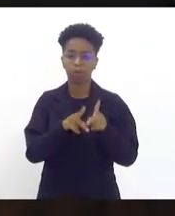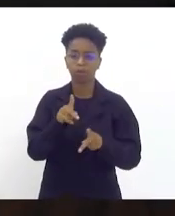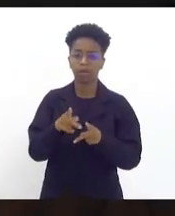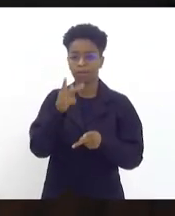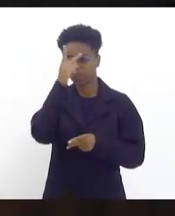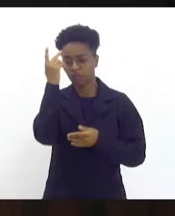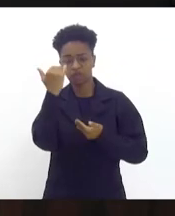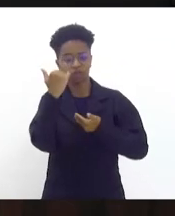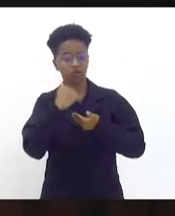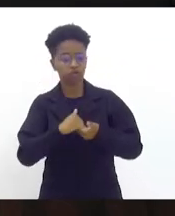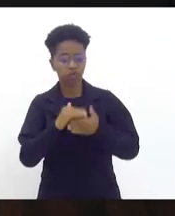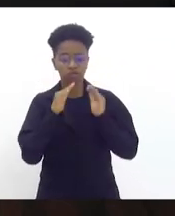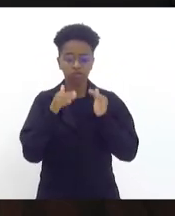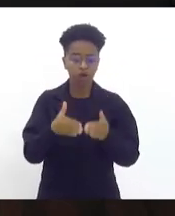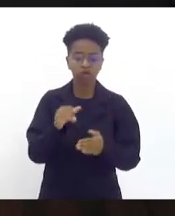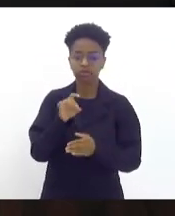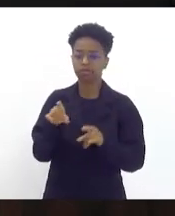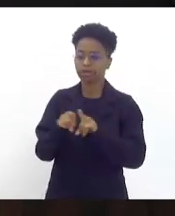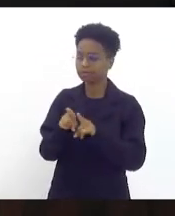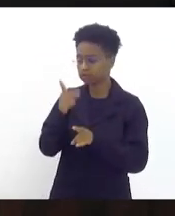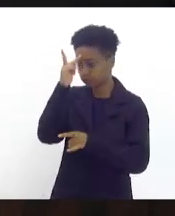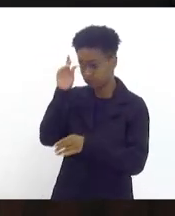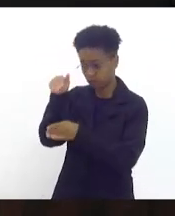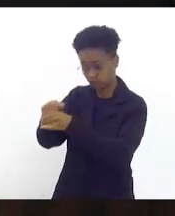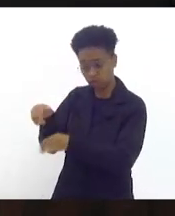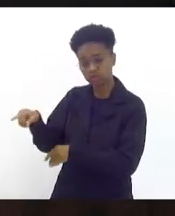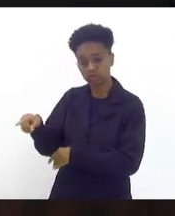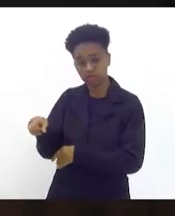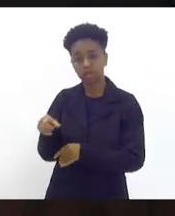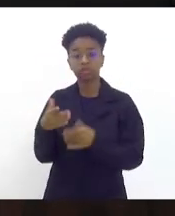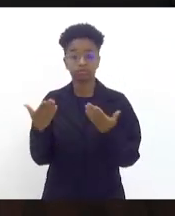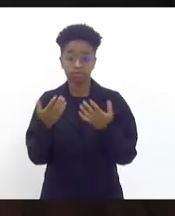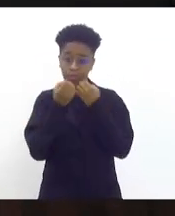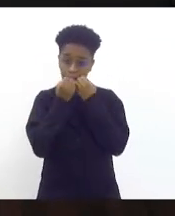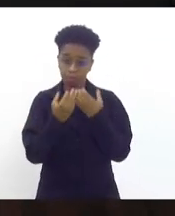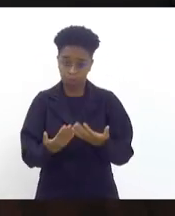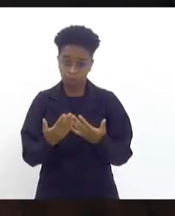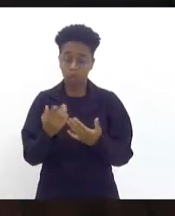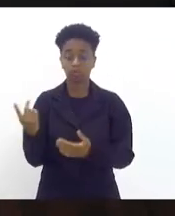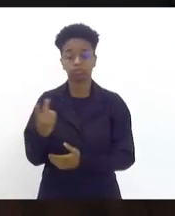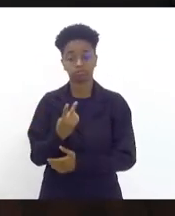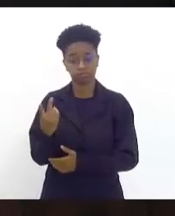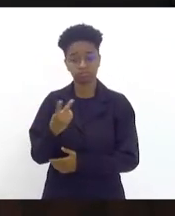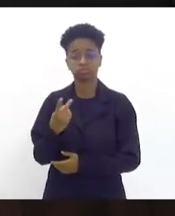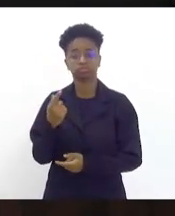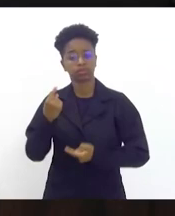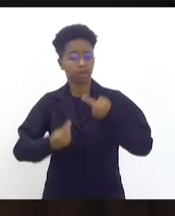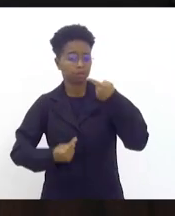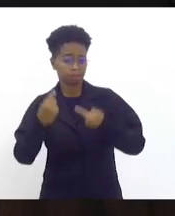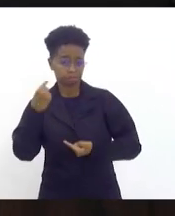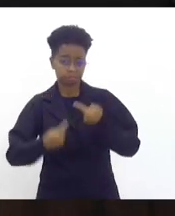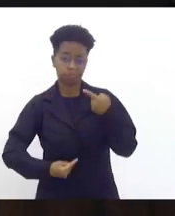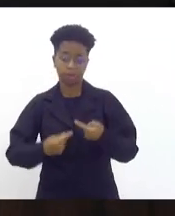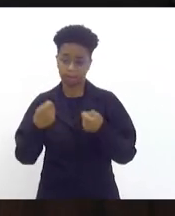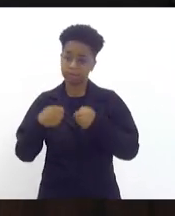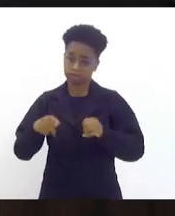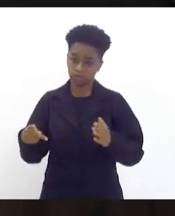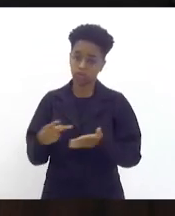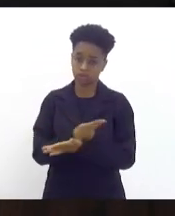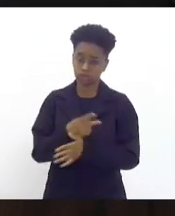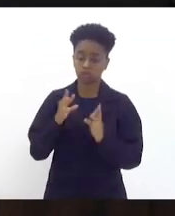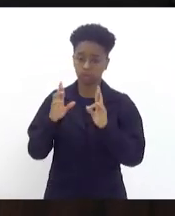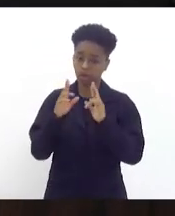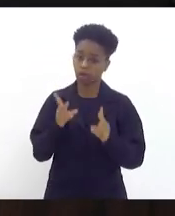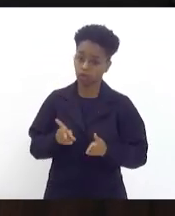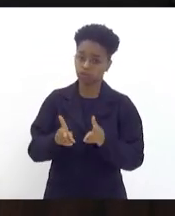daqueles que igualmente elegeram vossa excelência então que bom que nós estejamos os protagonistas desses duros embates que esses duros embates